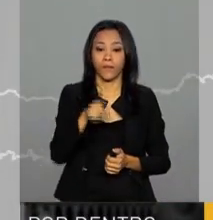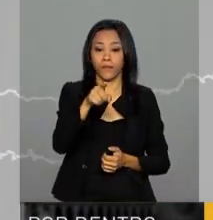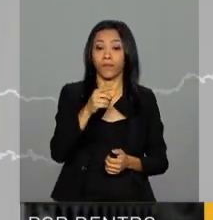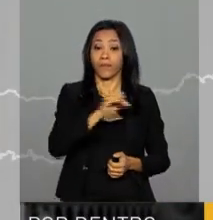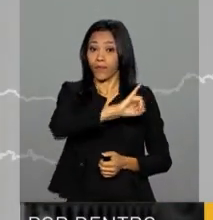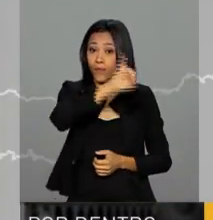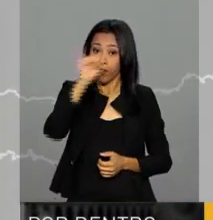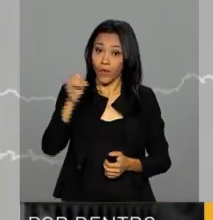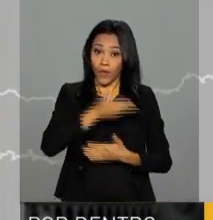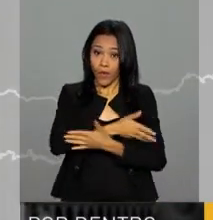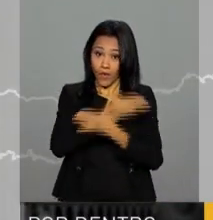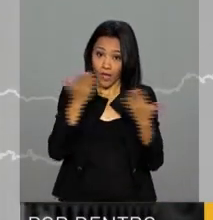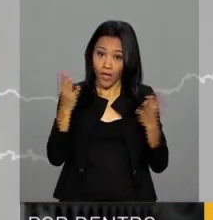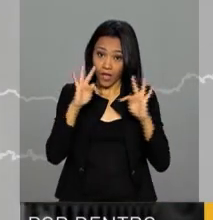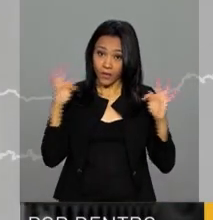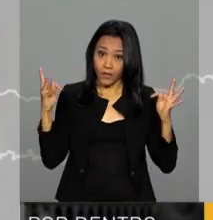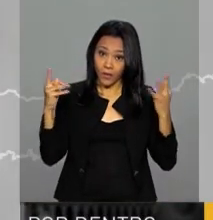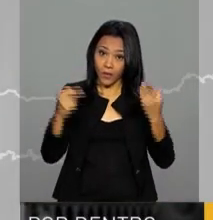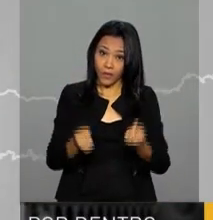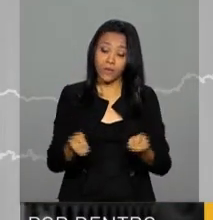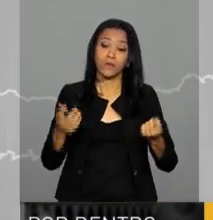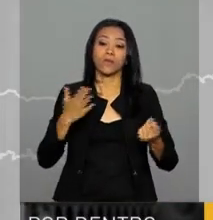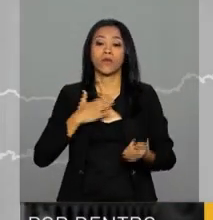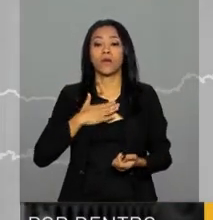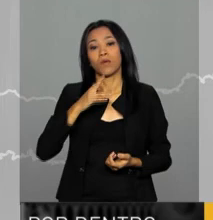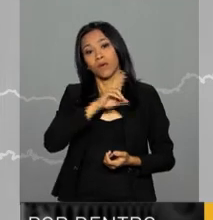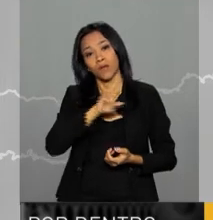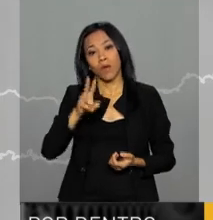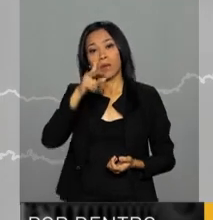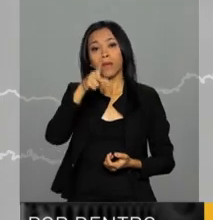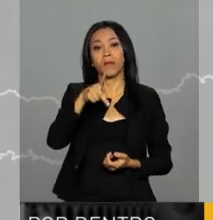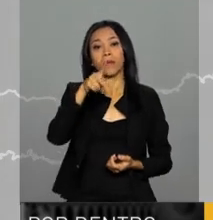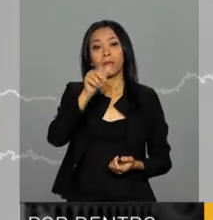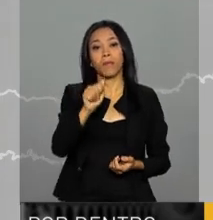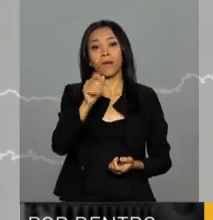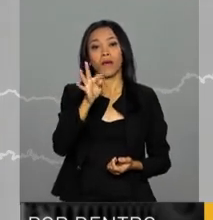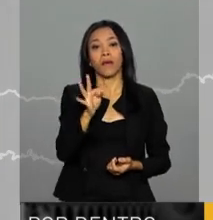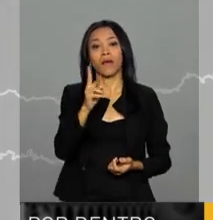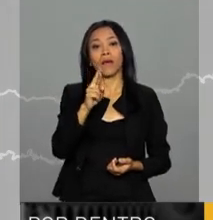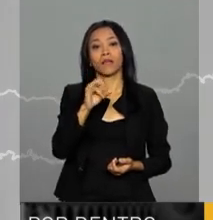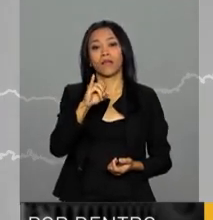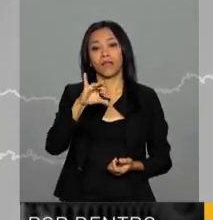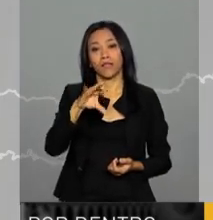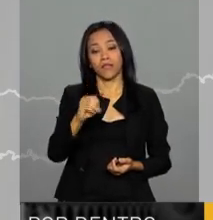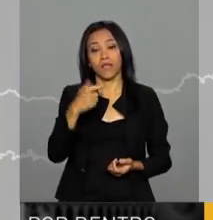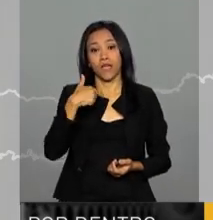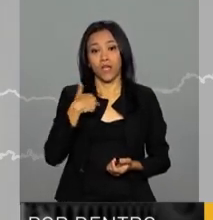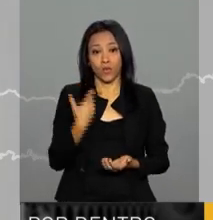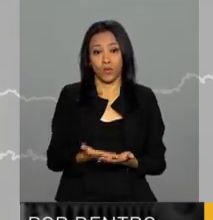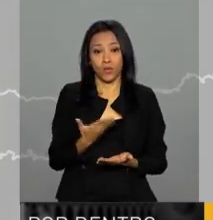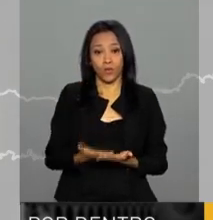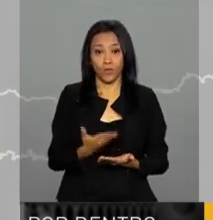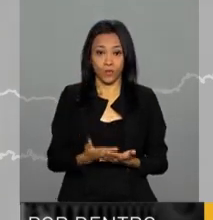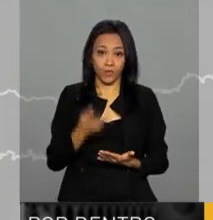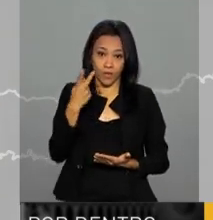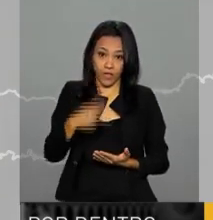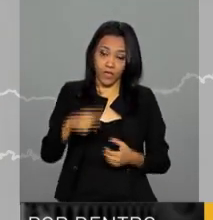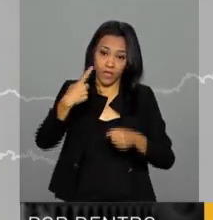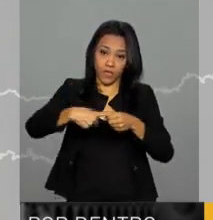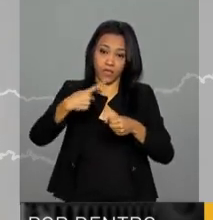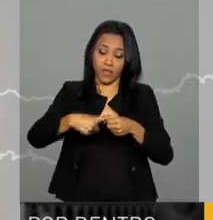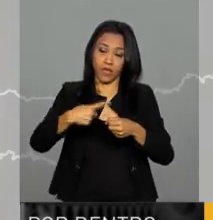por dentro do governo meu nome é patrícia silva sou estudante da cidade de ribeirão preto são